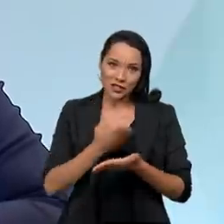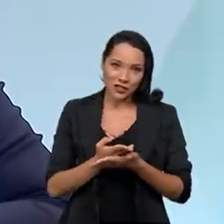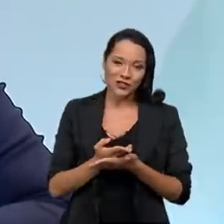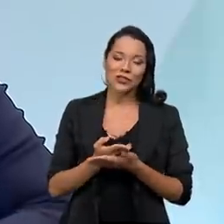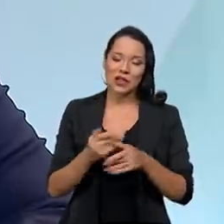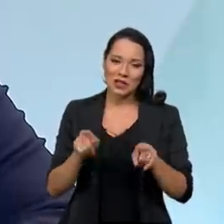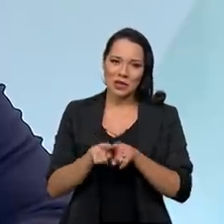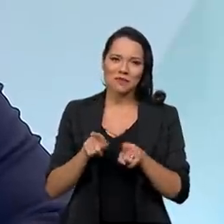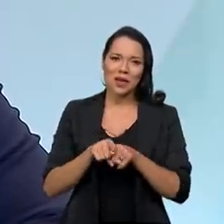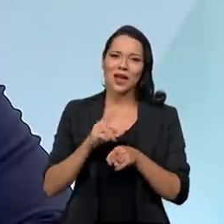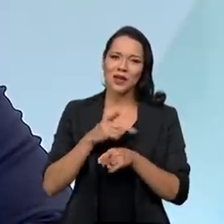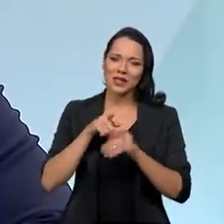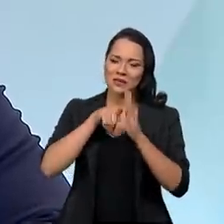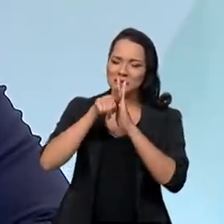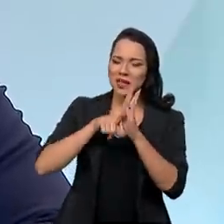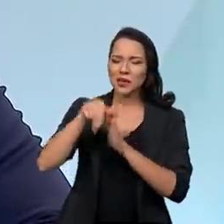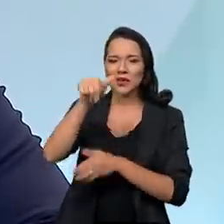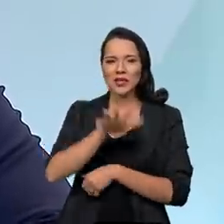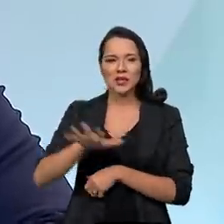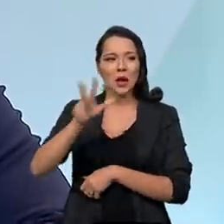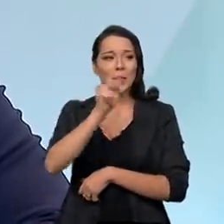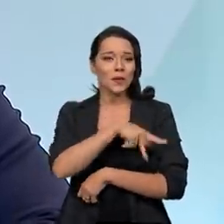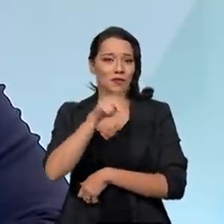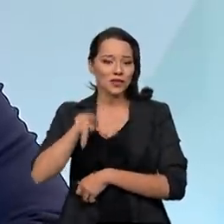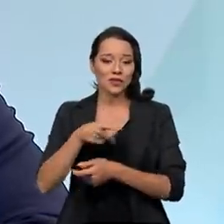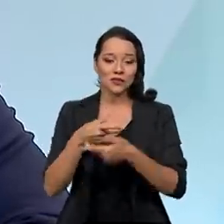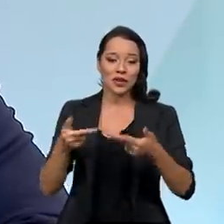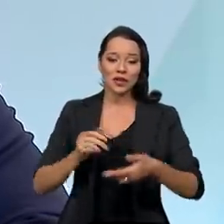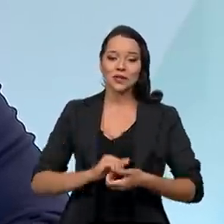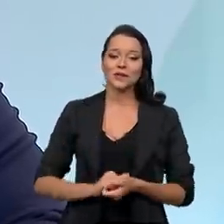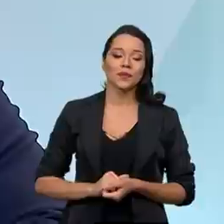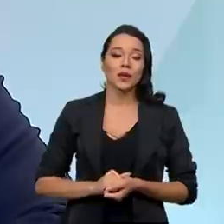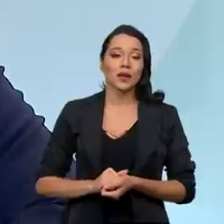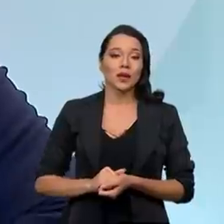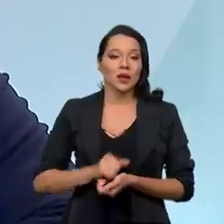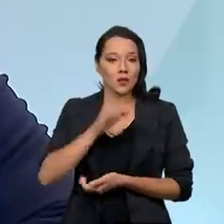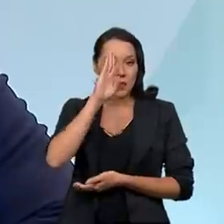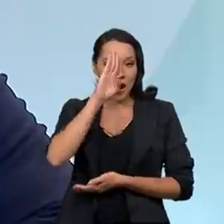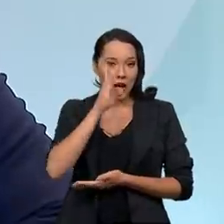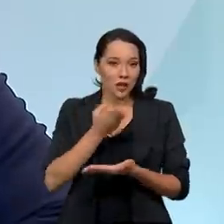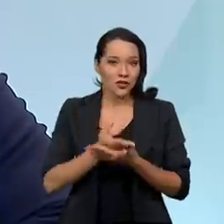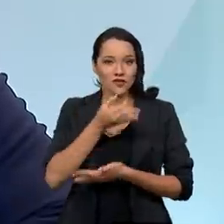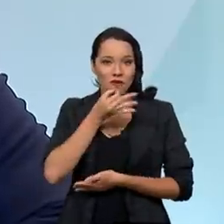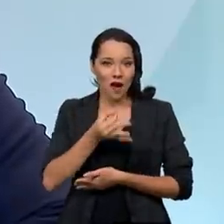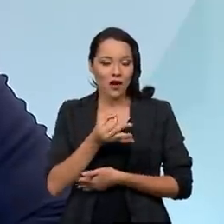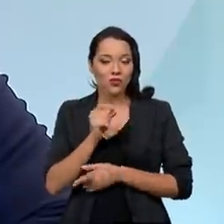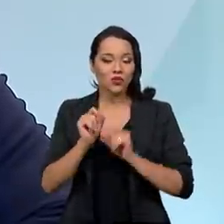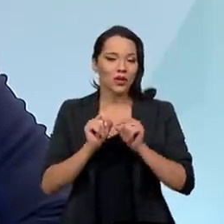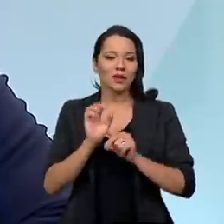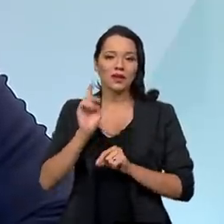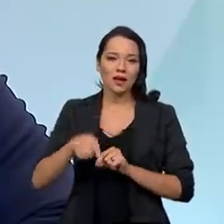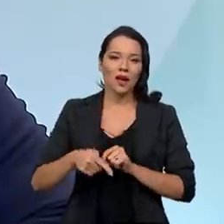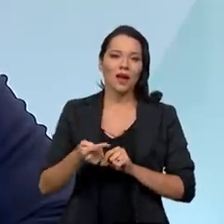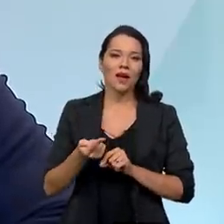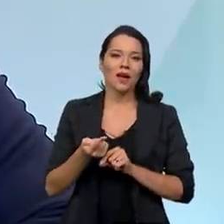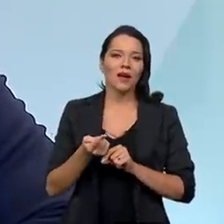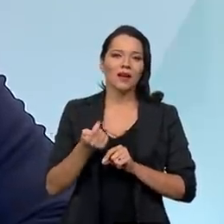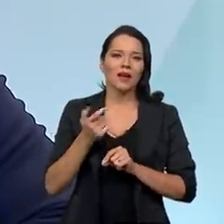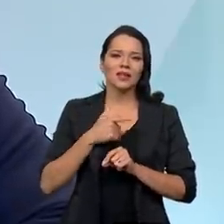Eu e os pesquisadores nacionais, os professores, eu creio que seja realmente uma